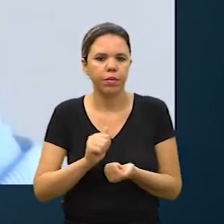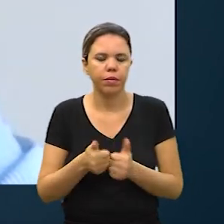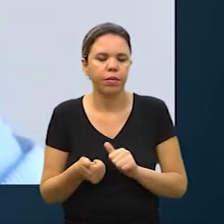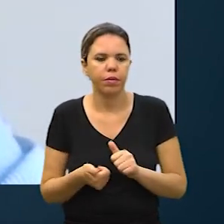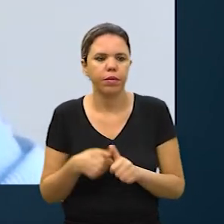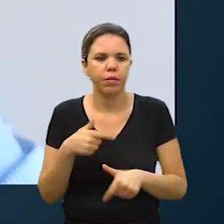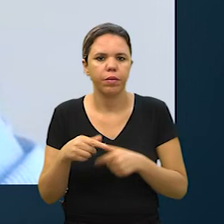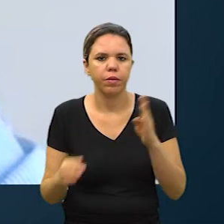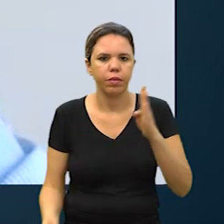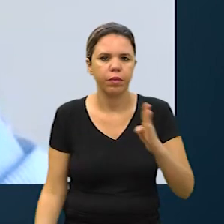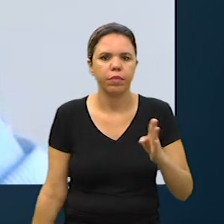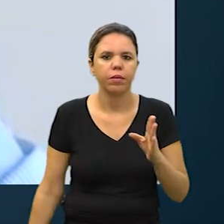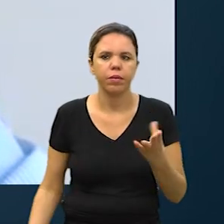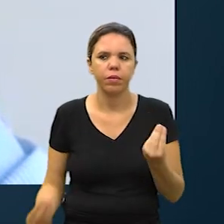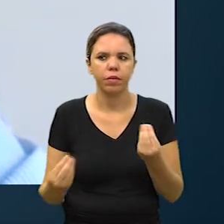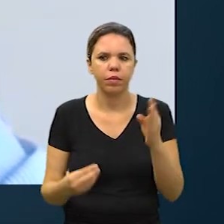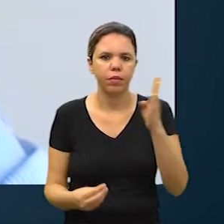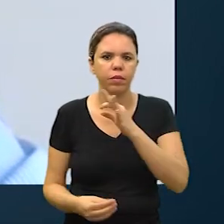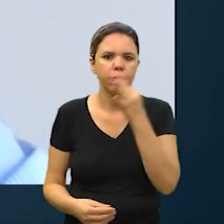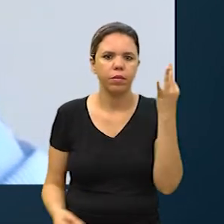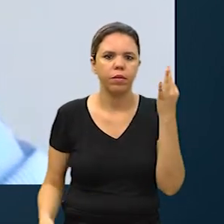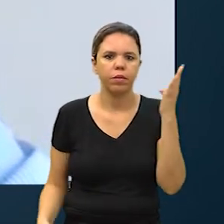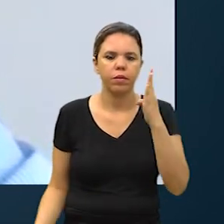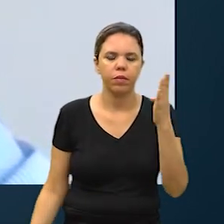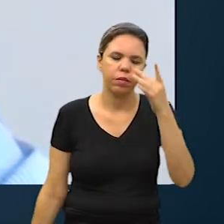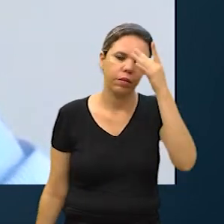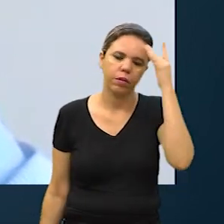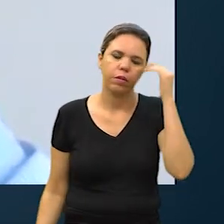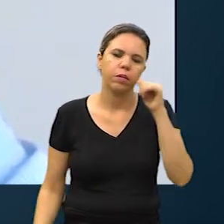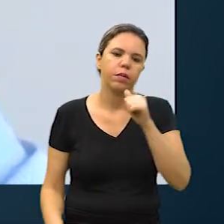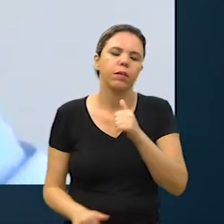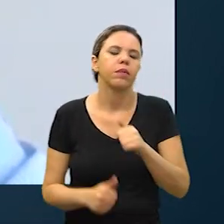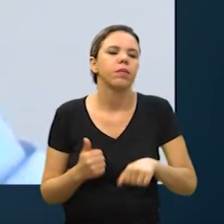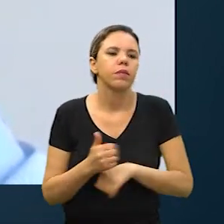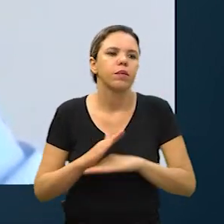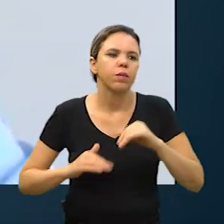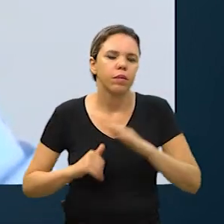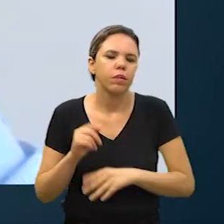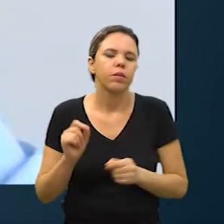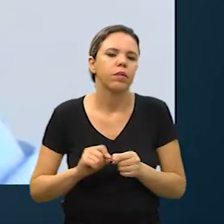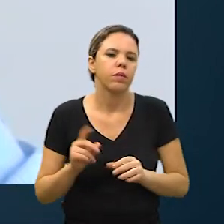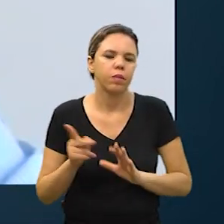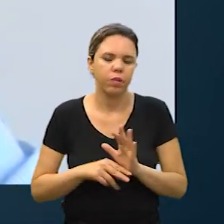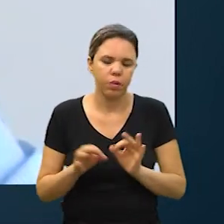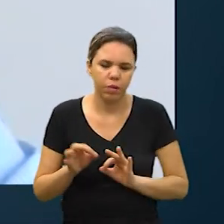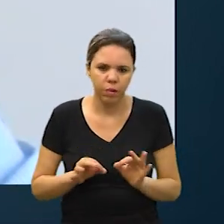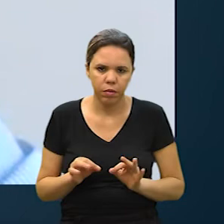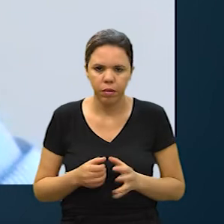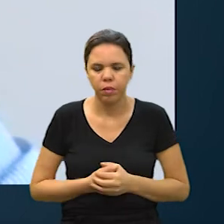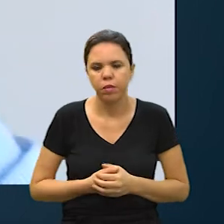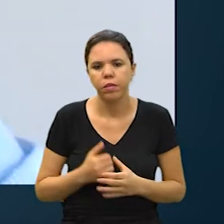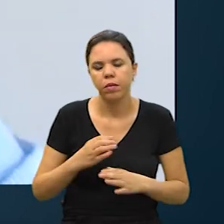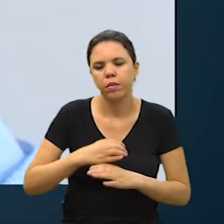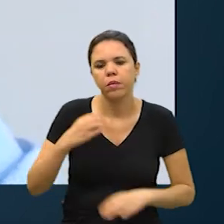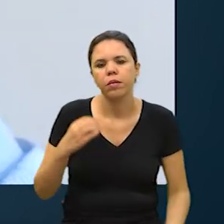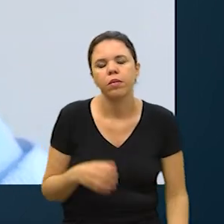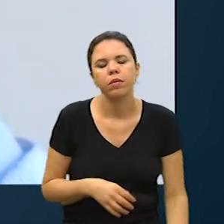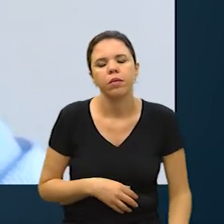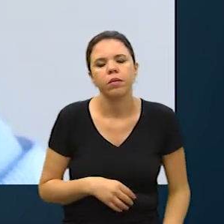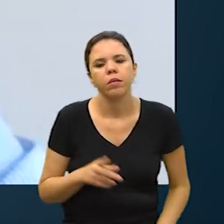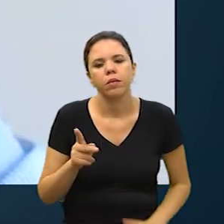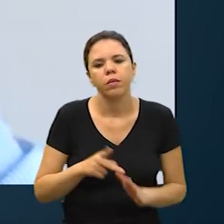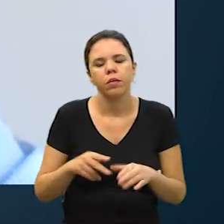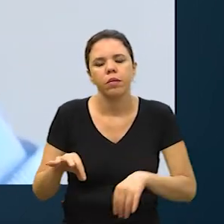Então, o Brasil, e tem muitos bons brasileiros aí, que profissionais, e fazem projetos de engenharia,